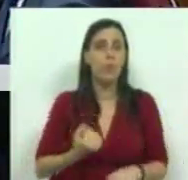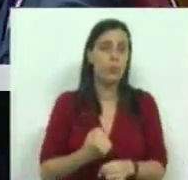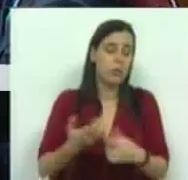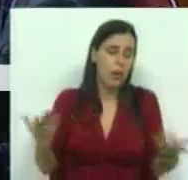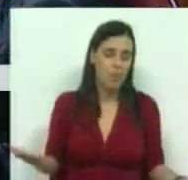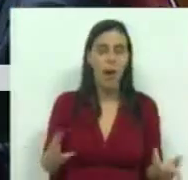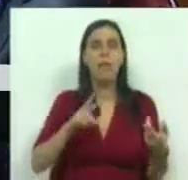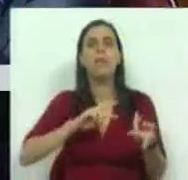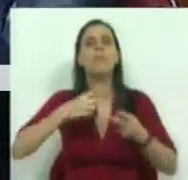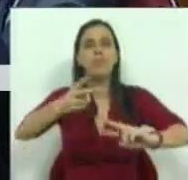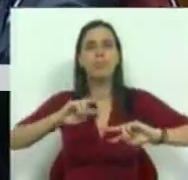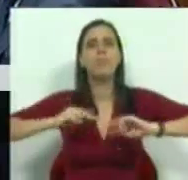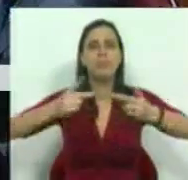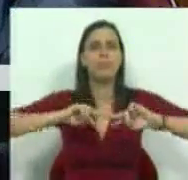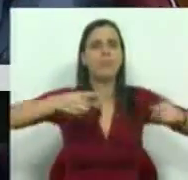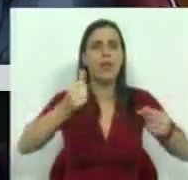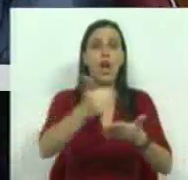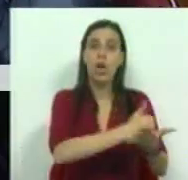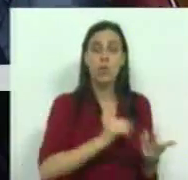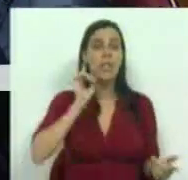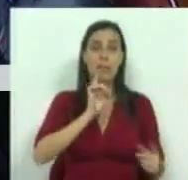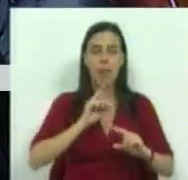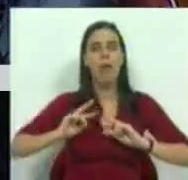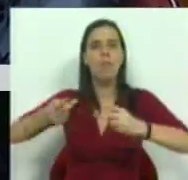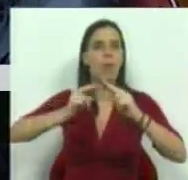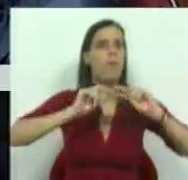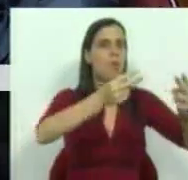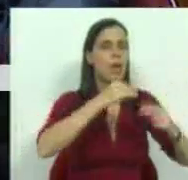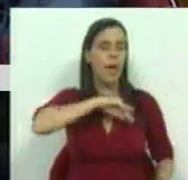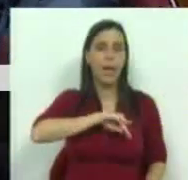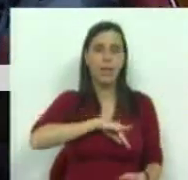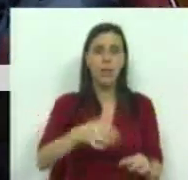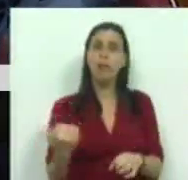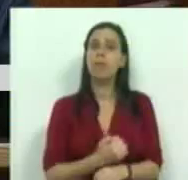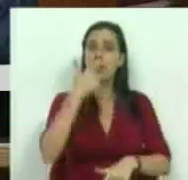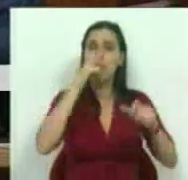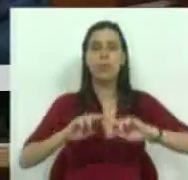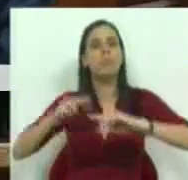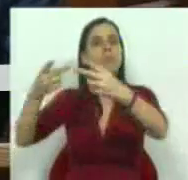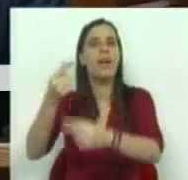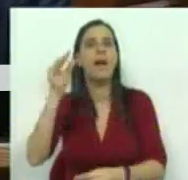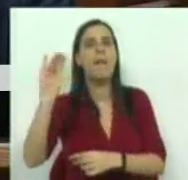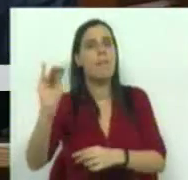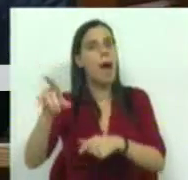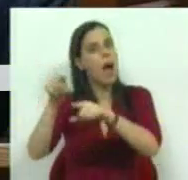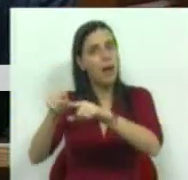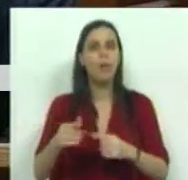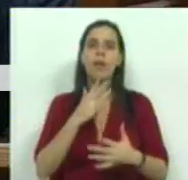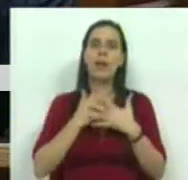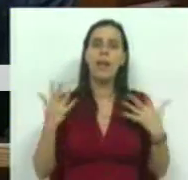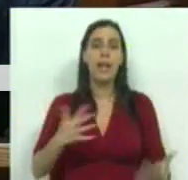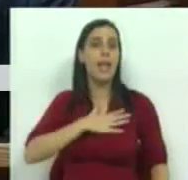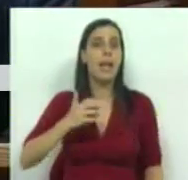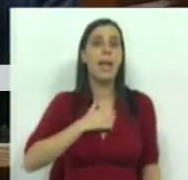trabalho, transferindo recursos cada vez mais significativos dos rendimentos dos trabalhadores para o setor financeiro e as